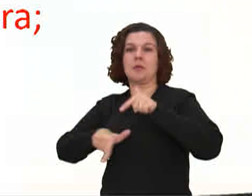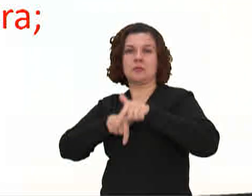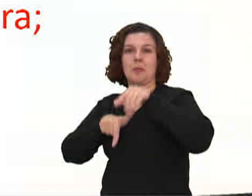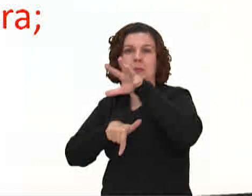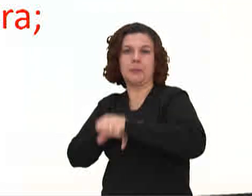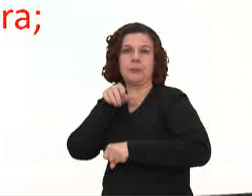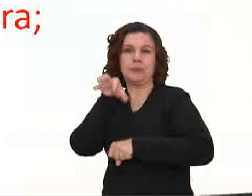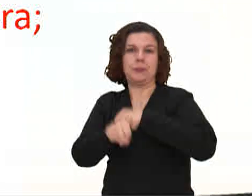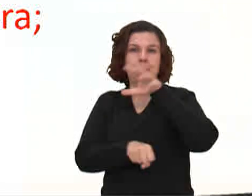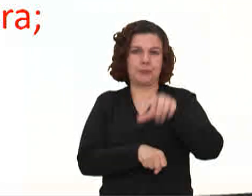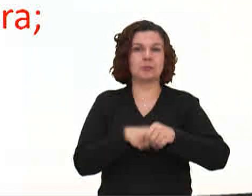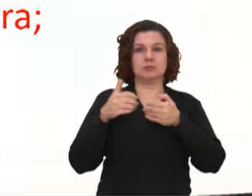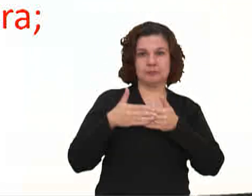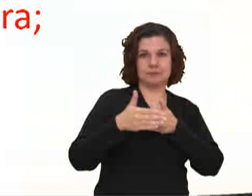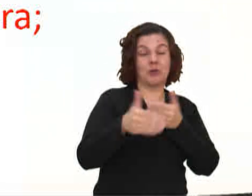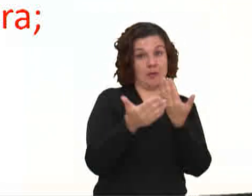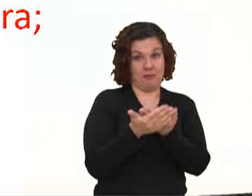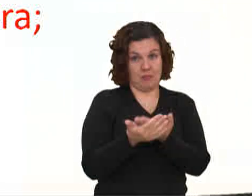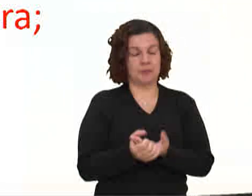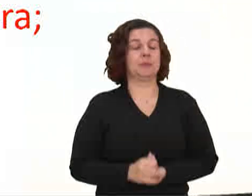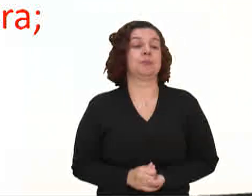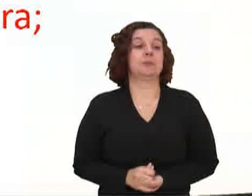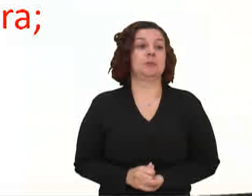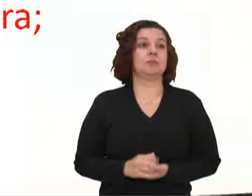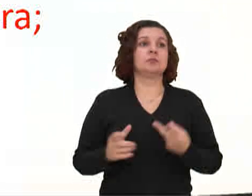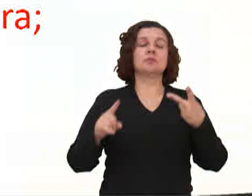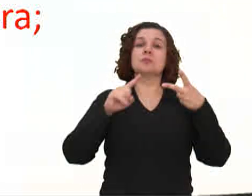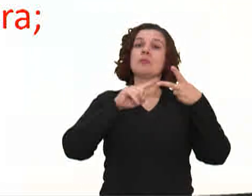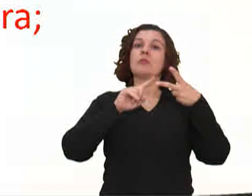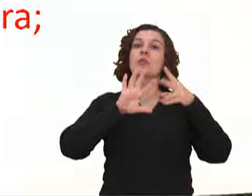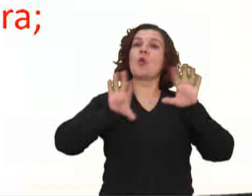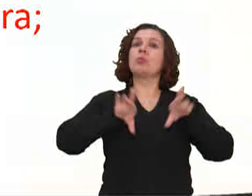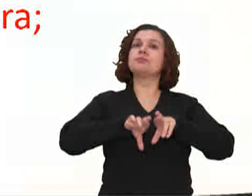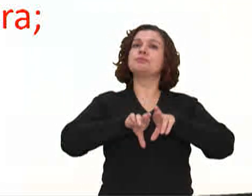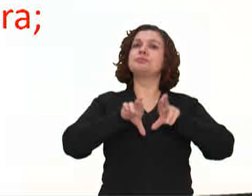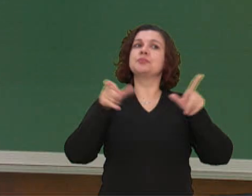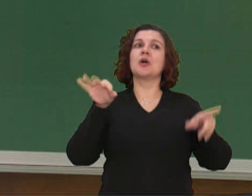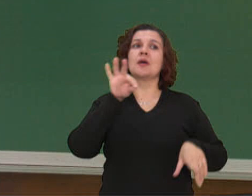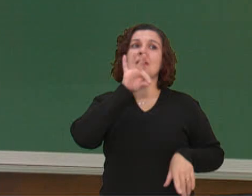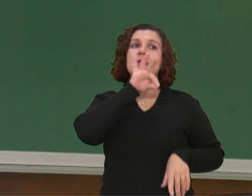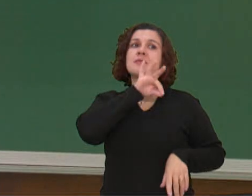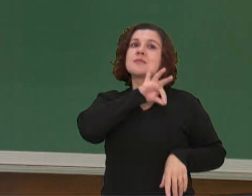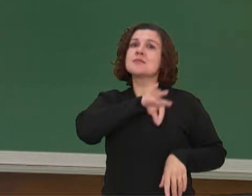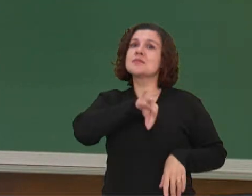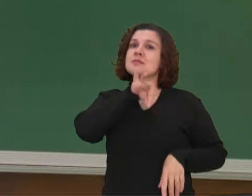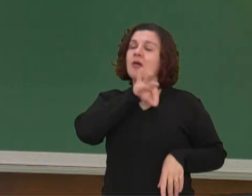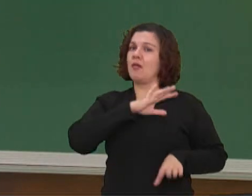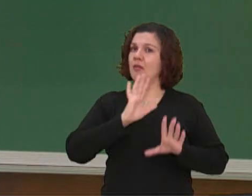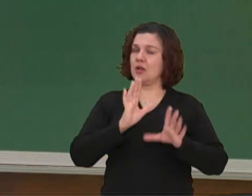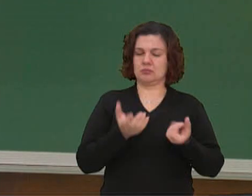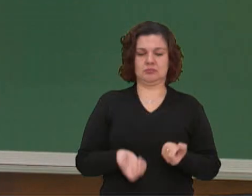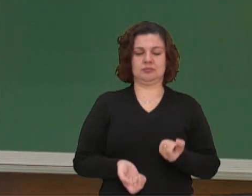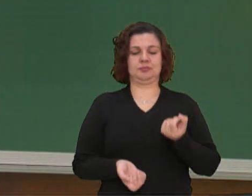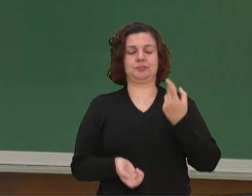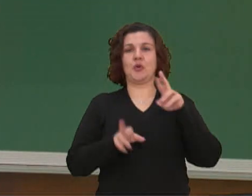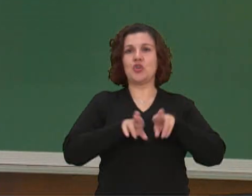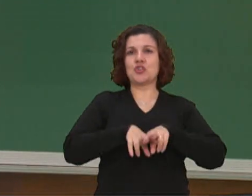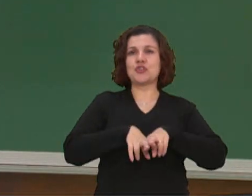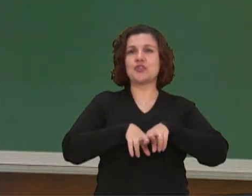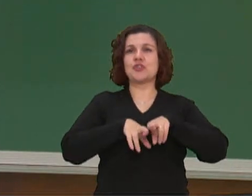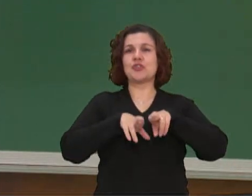é o que a gente desenvolveu ao longo da aula. Qual é a diferença de ganho? Então, o texto trazia para nós algo que demonstrava a